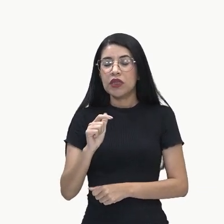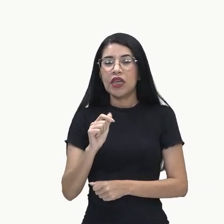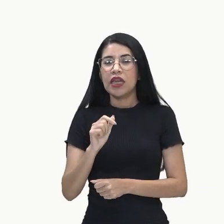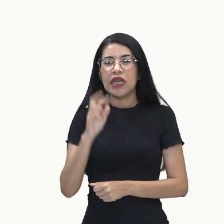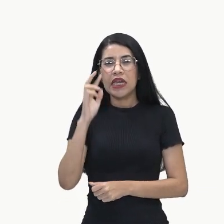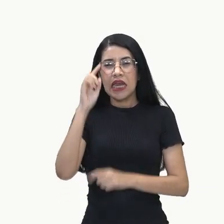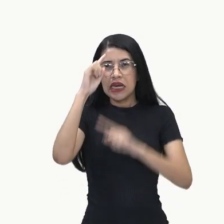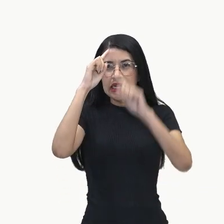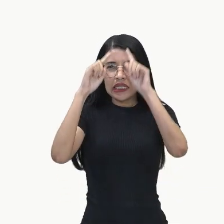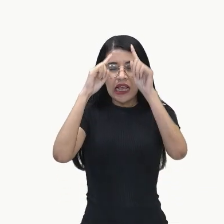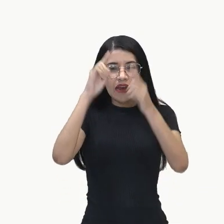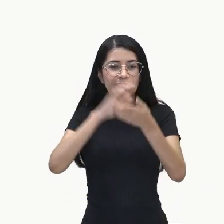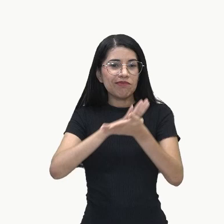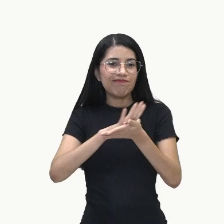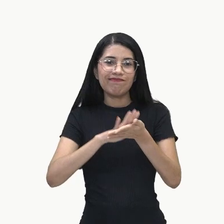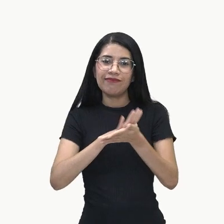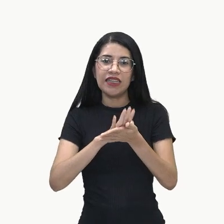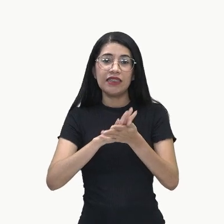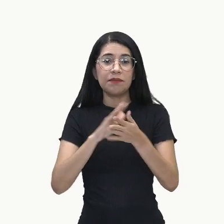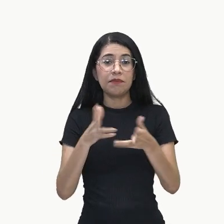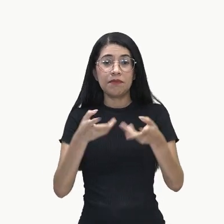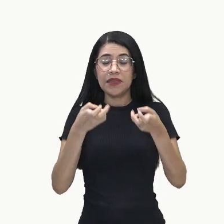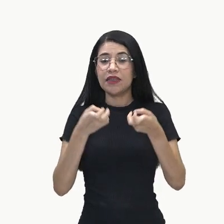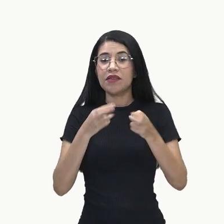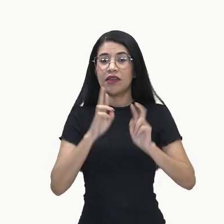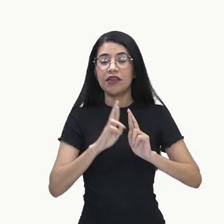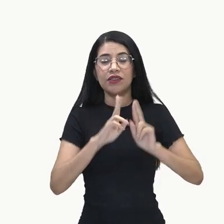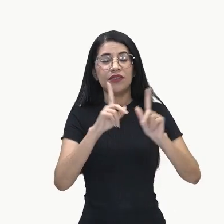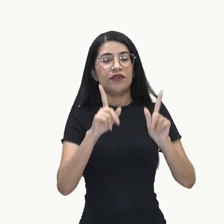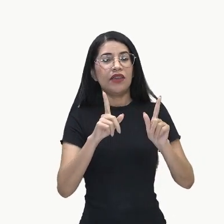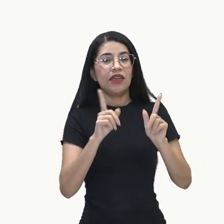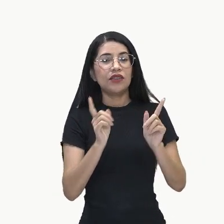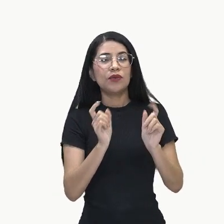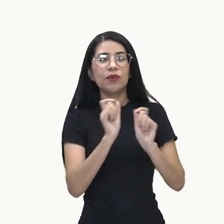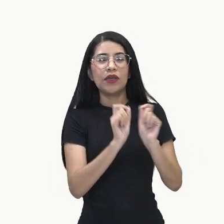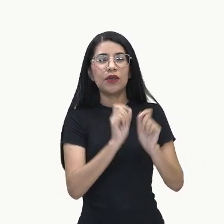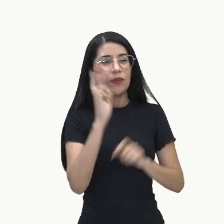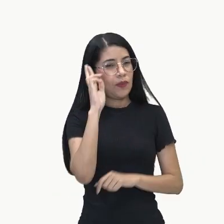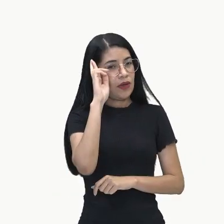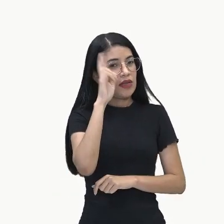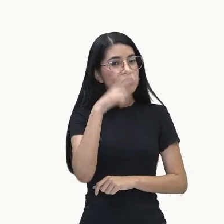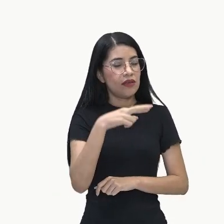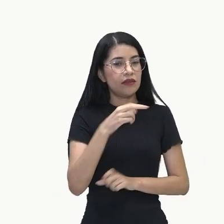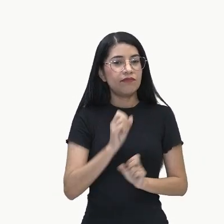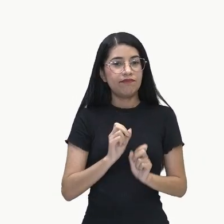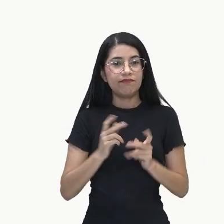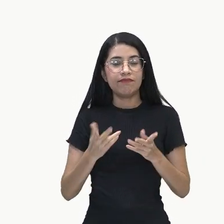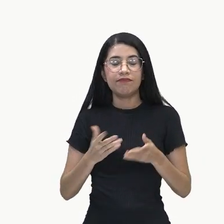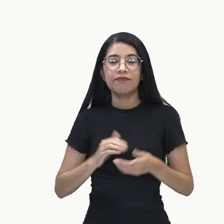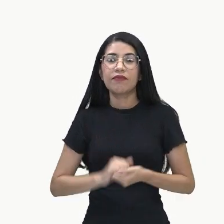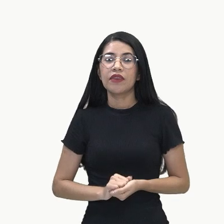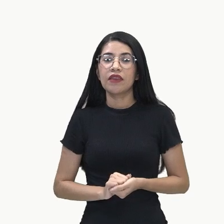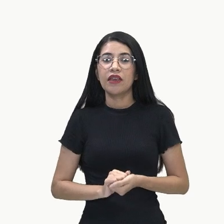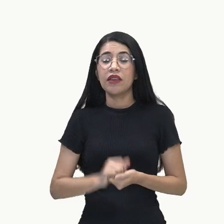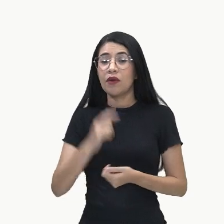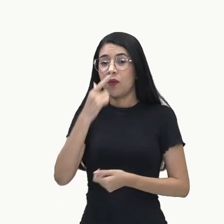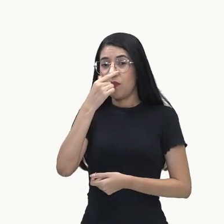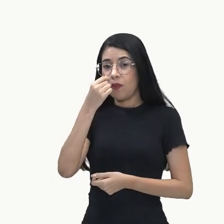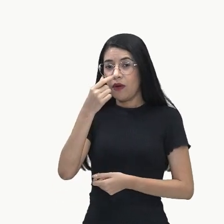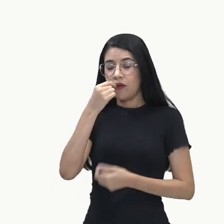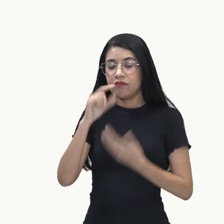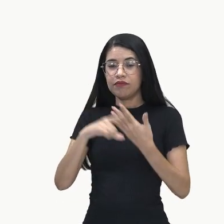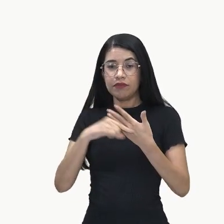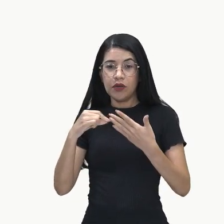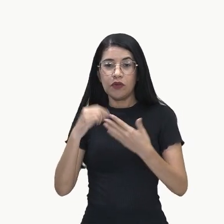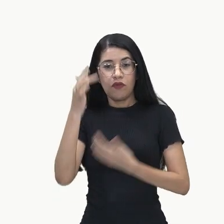Está totalmente o oposto do que nós falamos no racionalismo, não é verdade? John Locke, então, filósofo